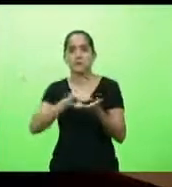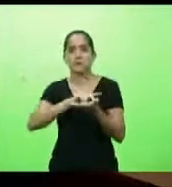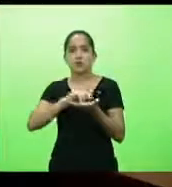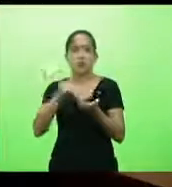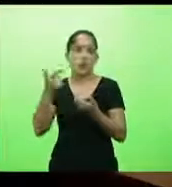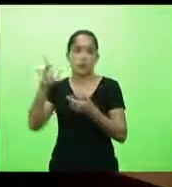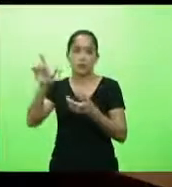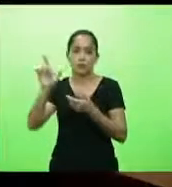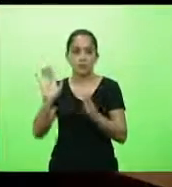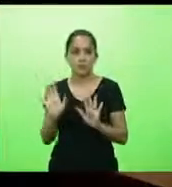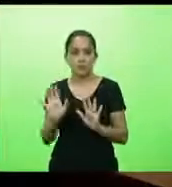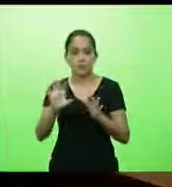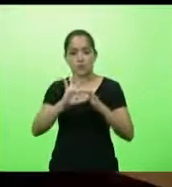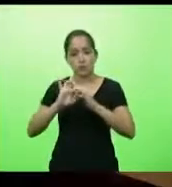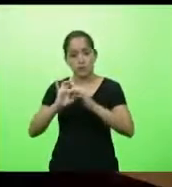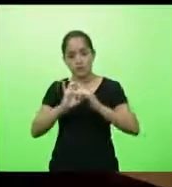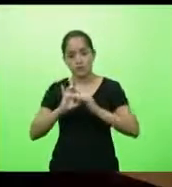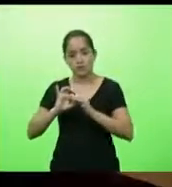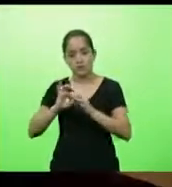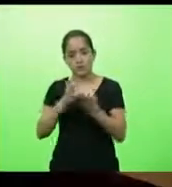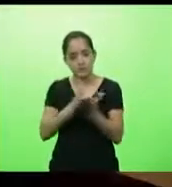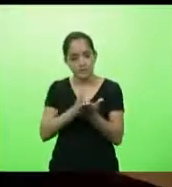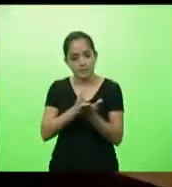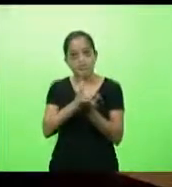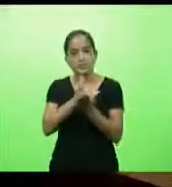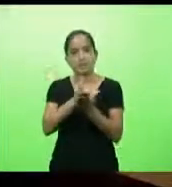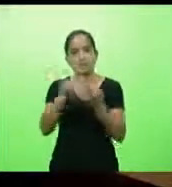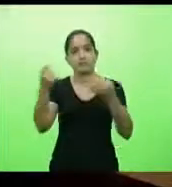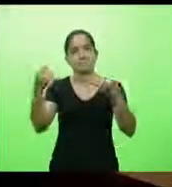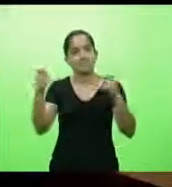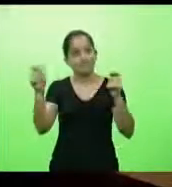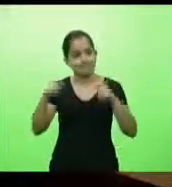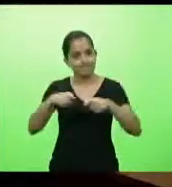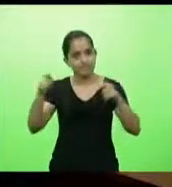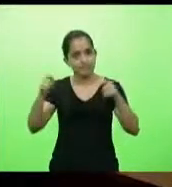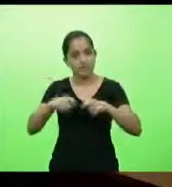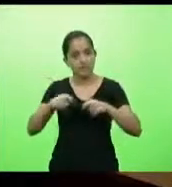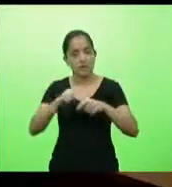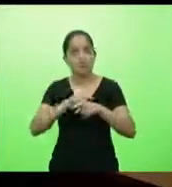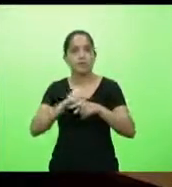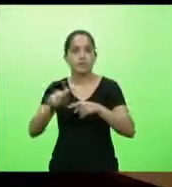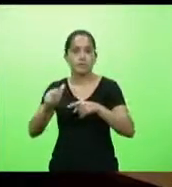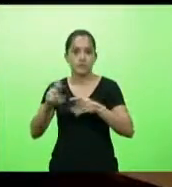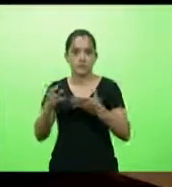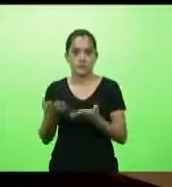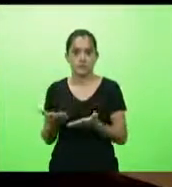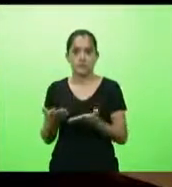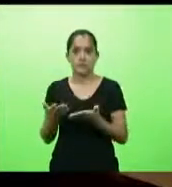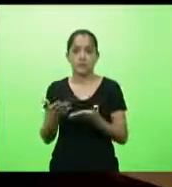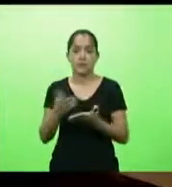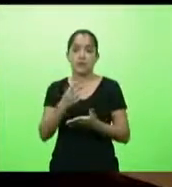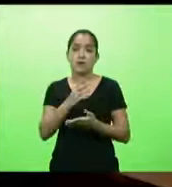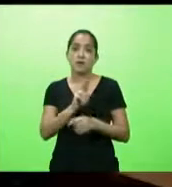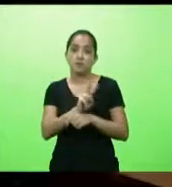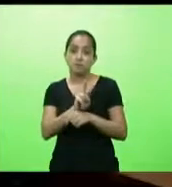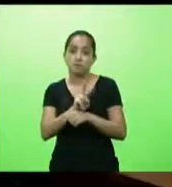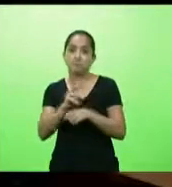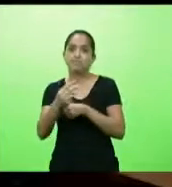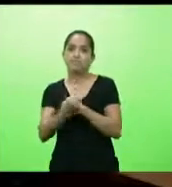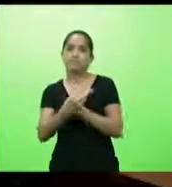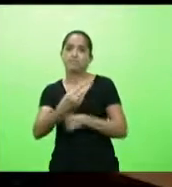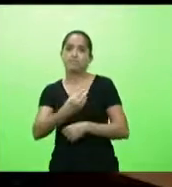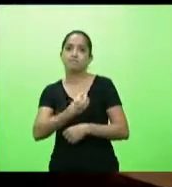união, todos na mesma direção, nós haveremos de, em breve, vencermos essa pandemia, preservando o maior número de